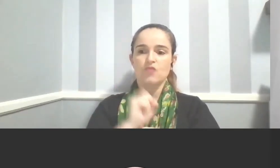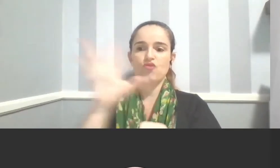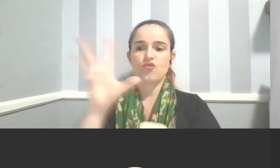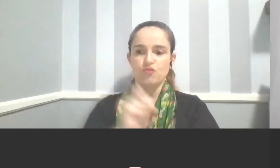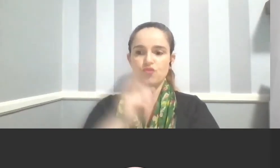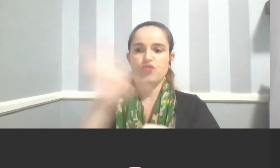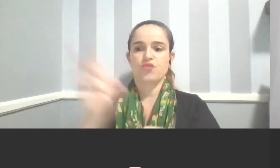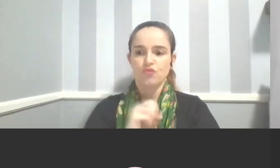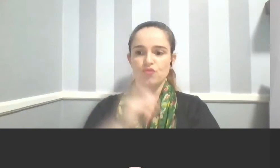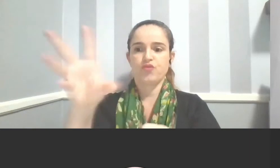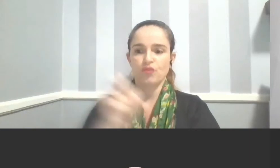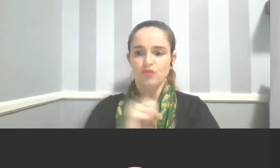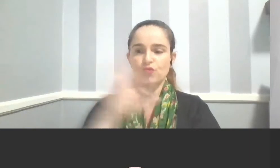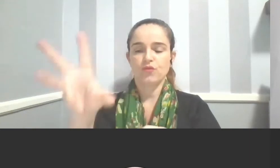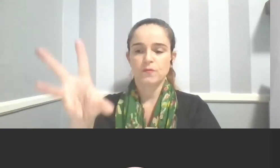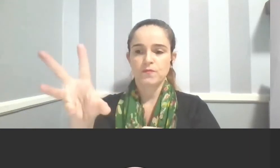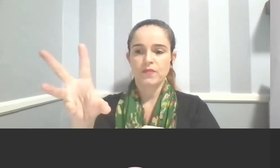sangue está...